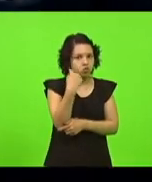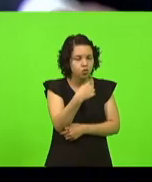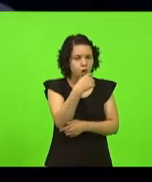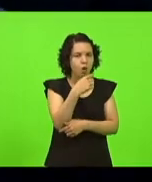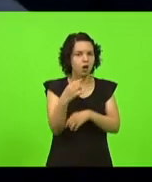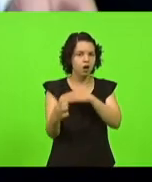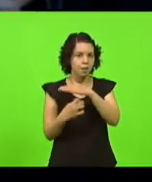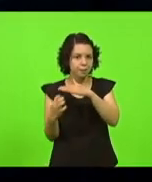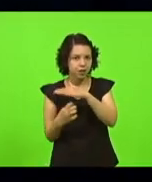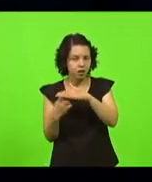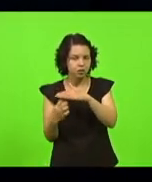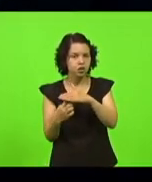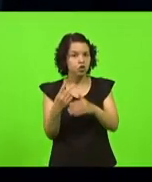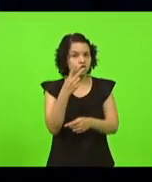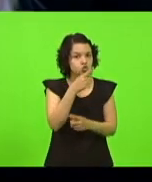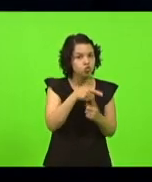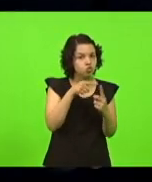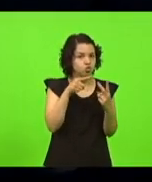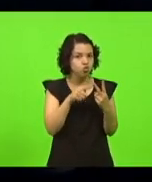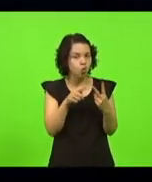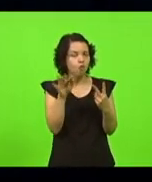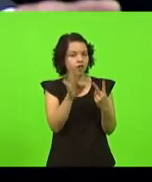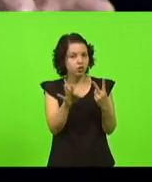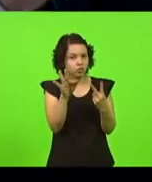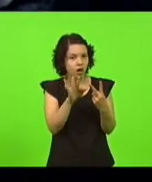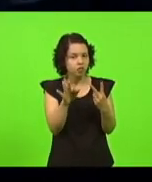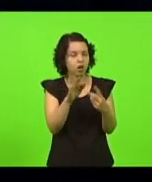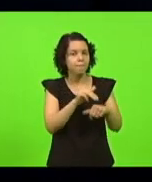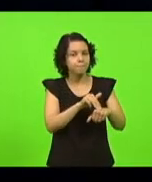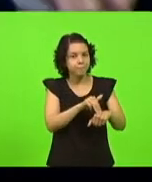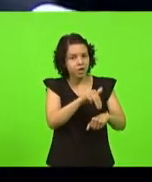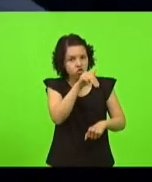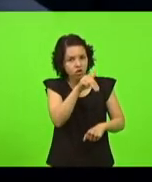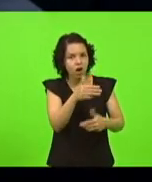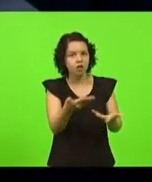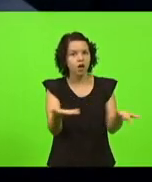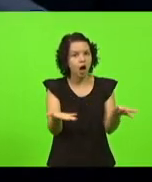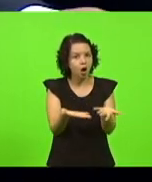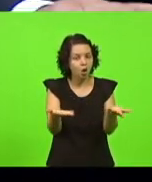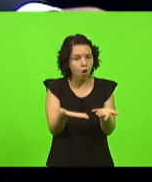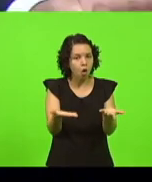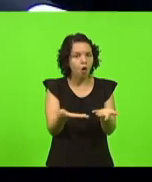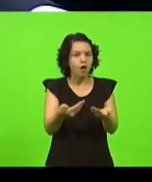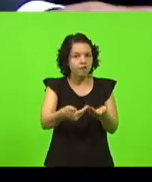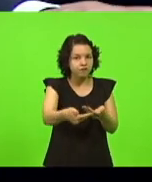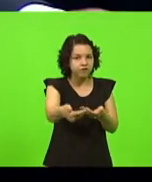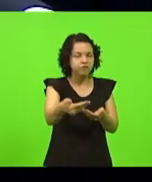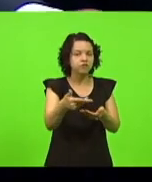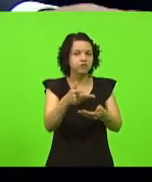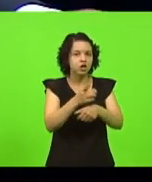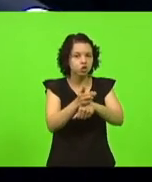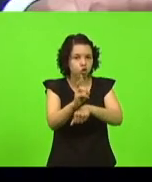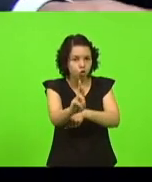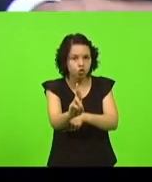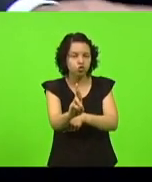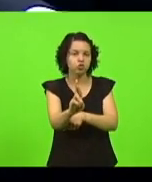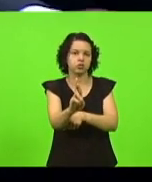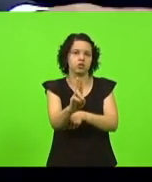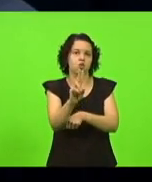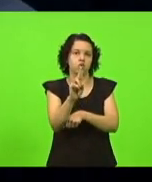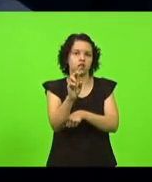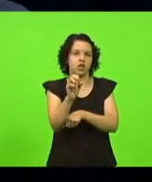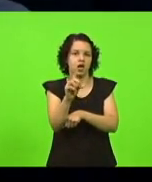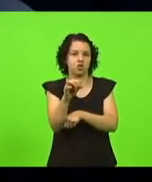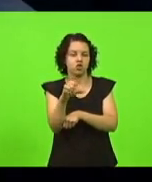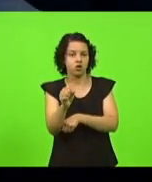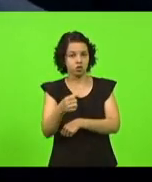termina 2 faculdades, o mestrado, e agora está se habilitando para o doutorado na UDESC com 24